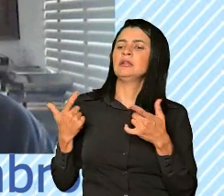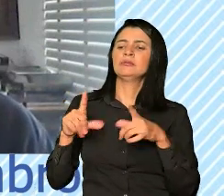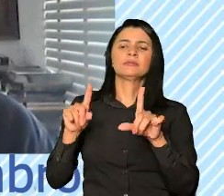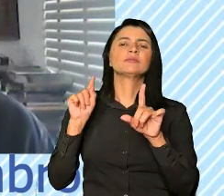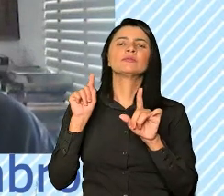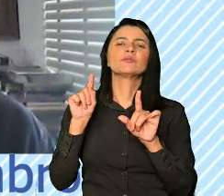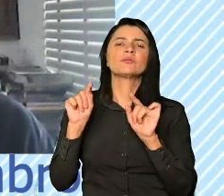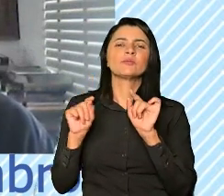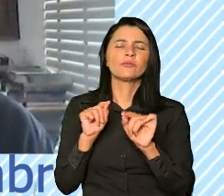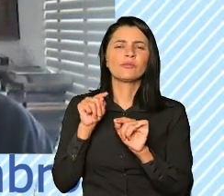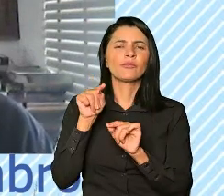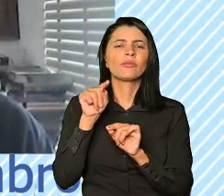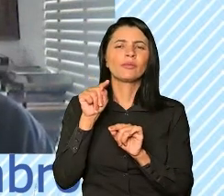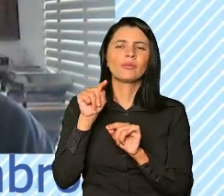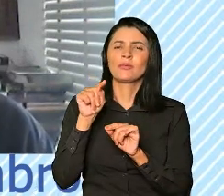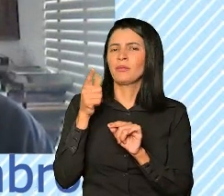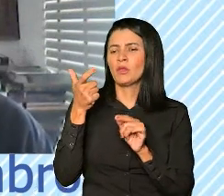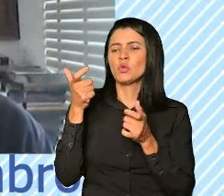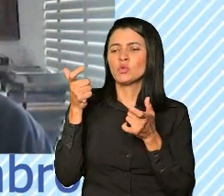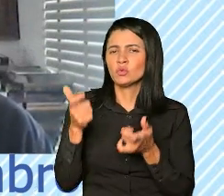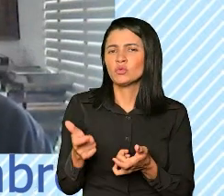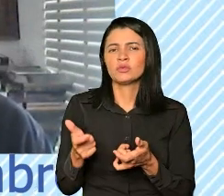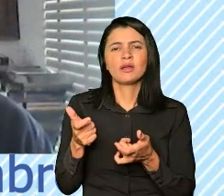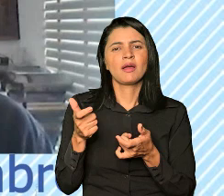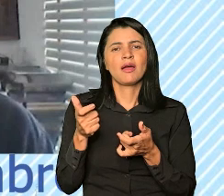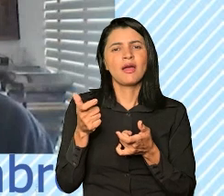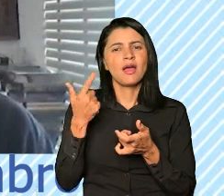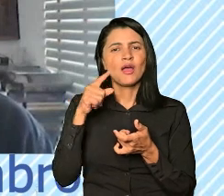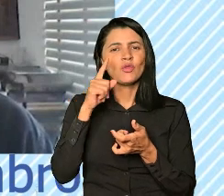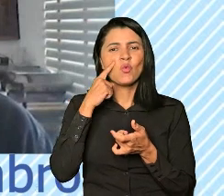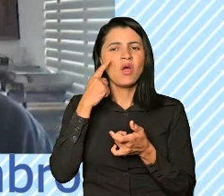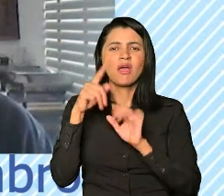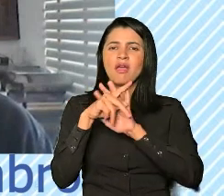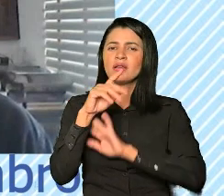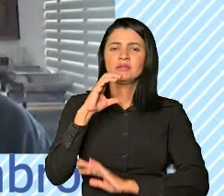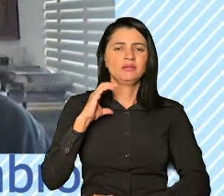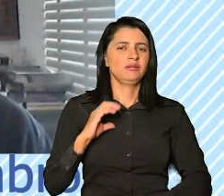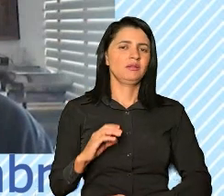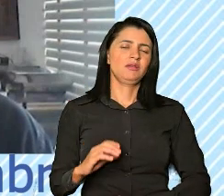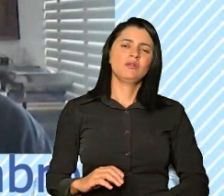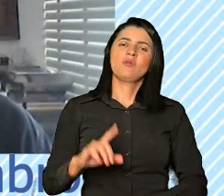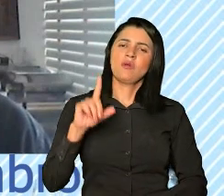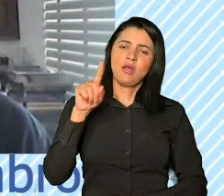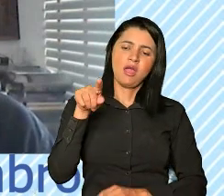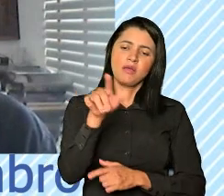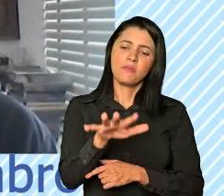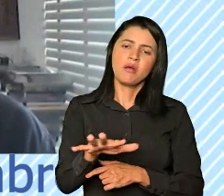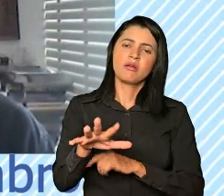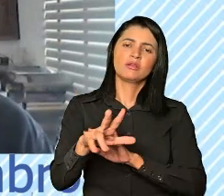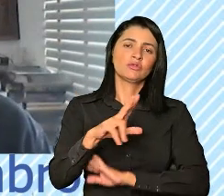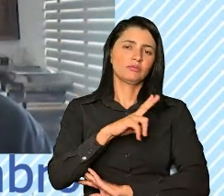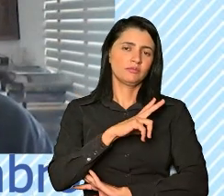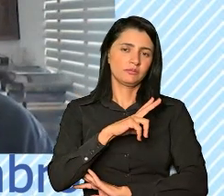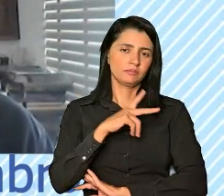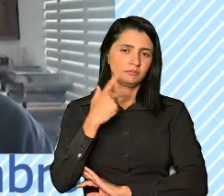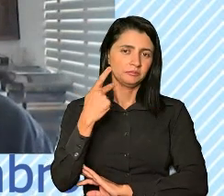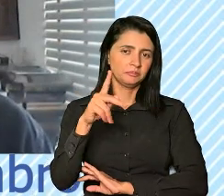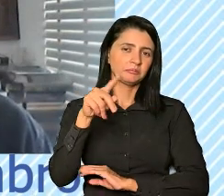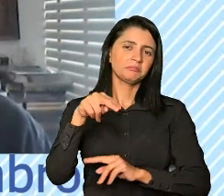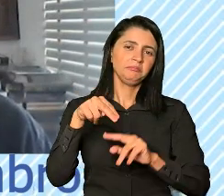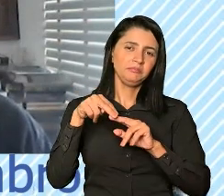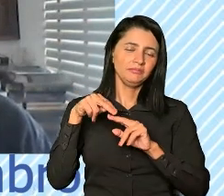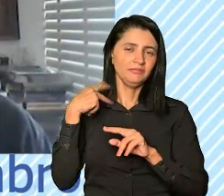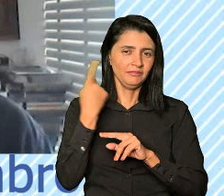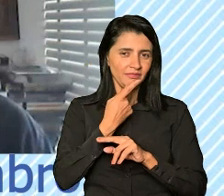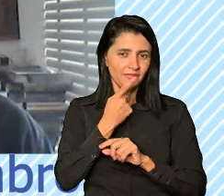colocadas num determinado lugar que não é nem de cidadã, no espaço privado, né? Por isso que assim, a gente